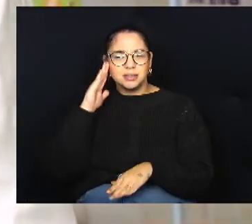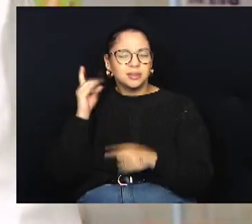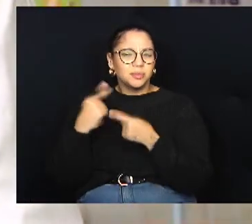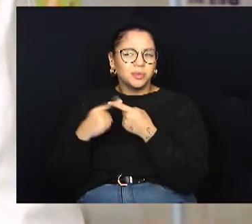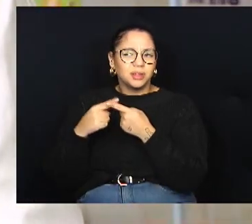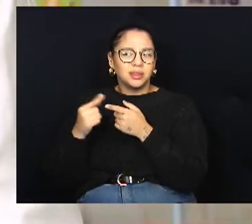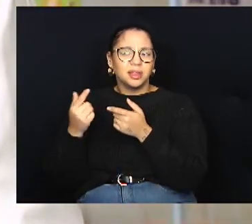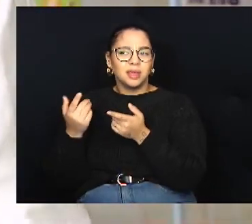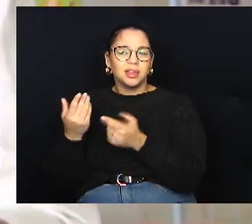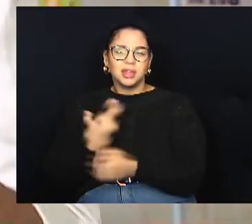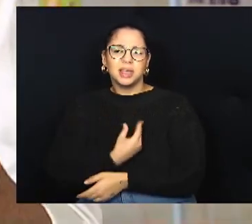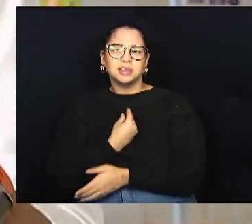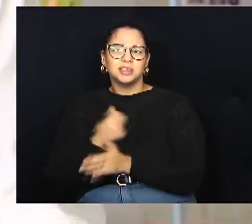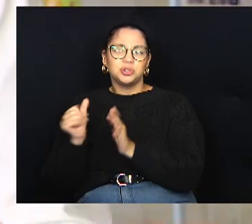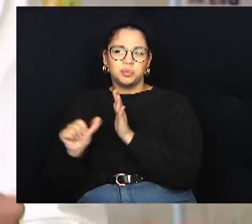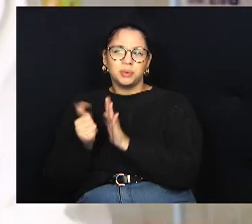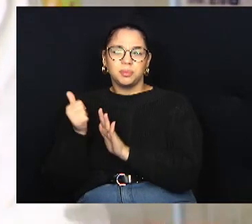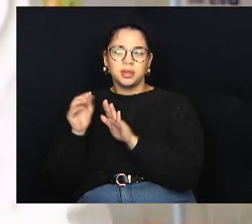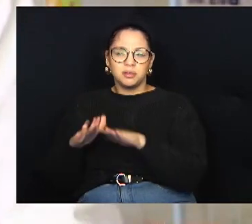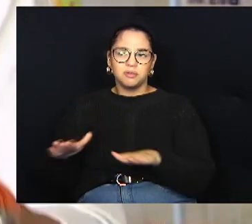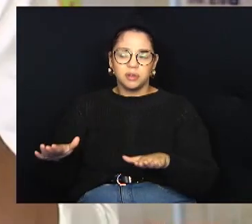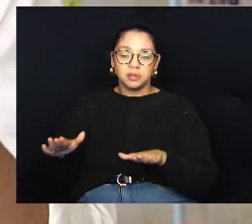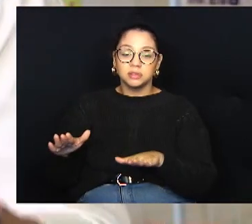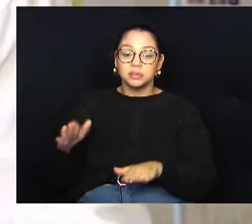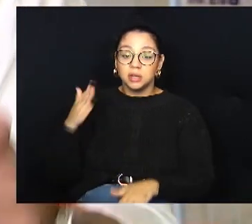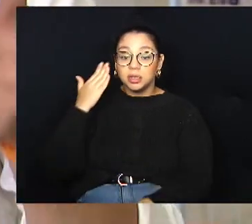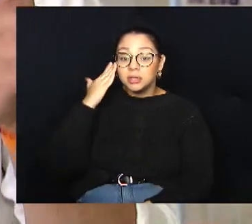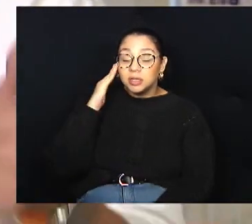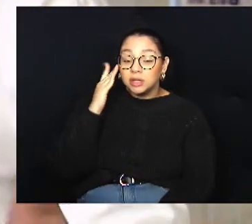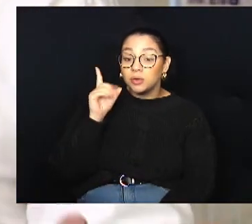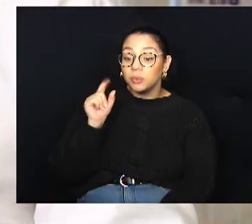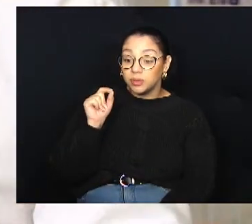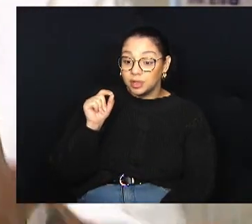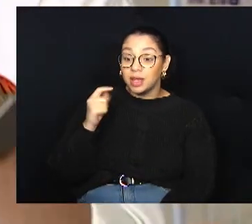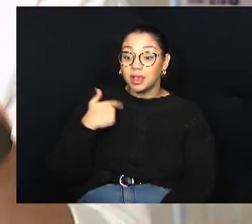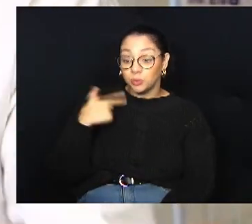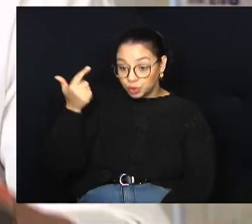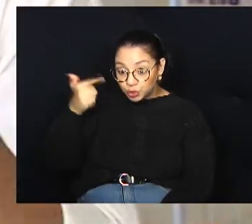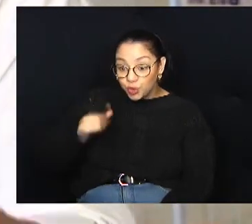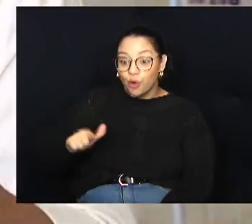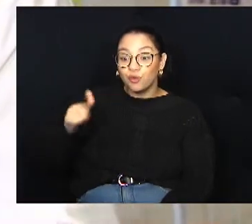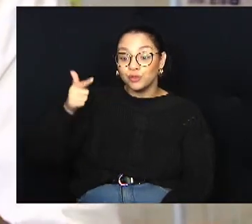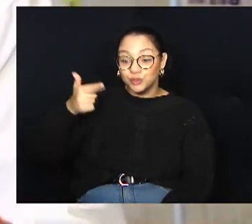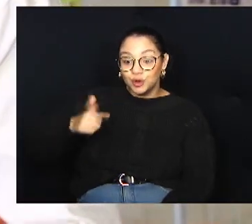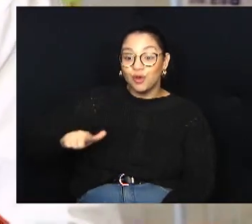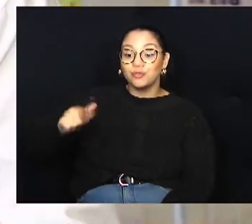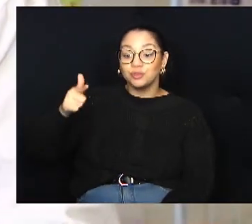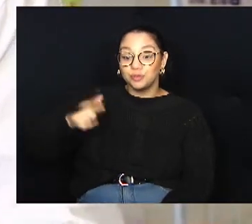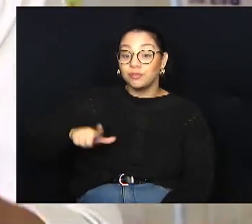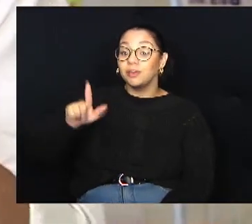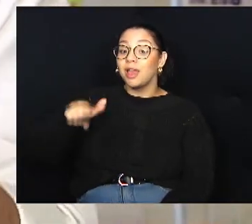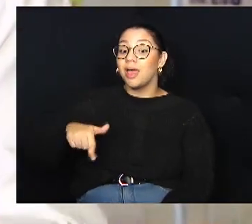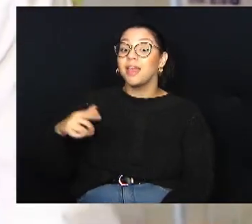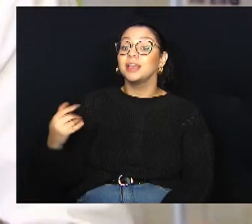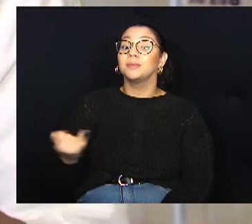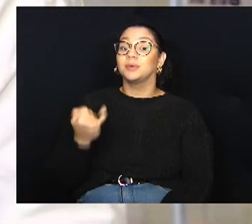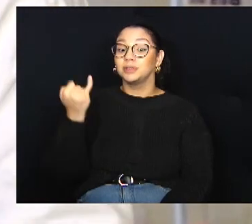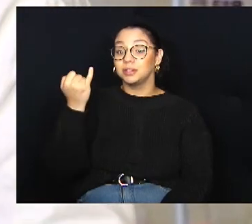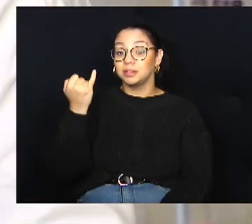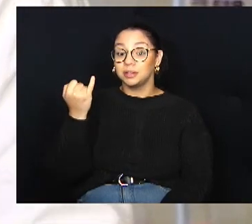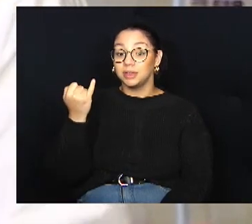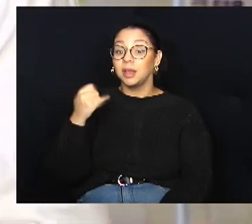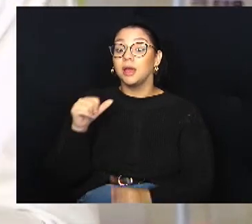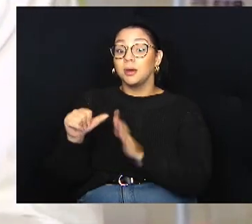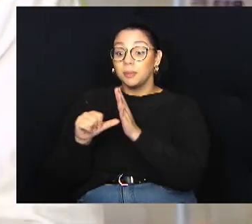gente investir na primeira infância, entendendo que, vou frisar, eu vou ser repetitivo, mas é uma coisa que é muito importante a gente frisar, que é através da